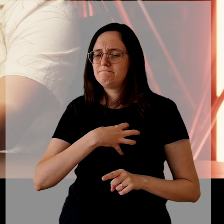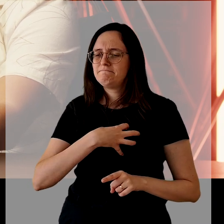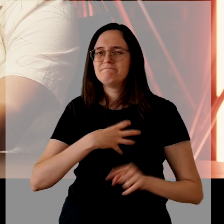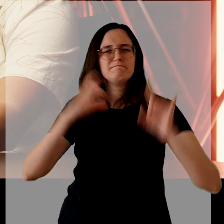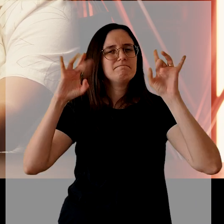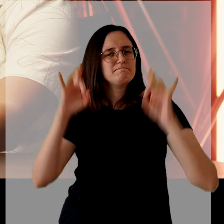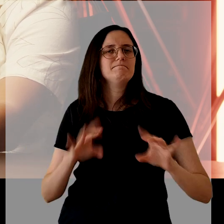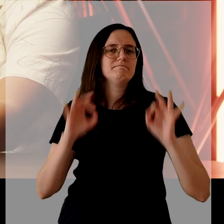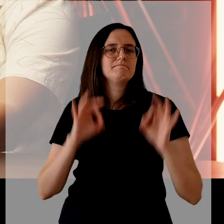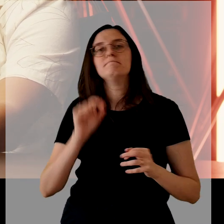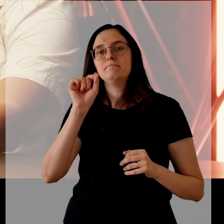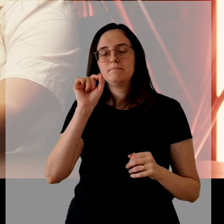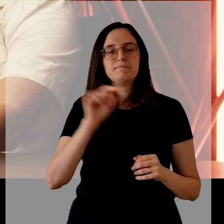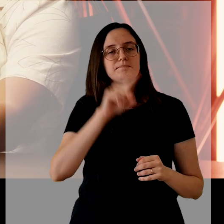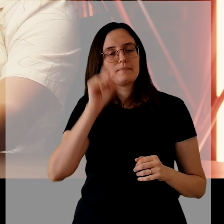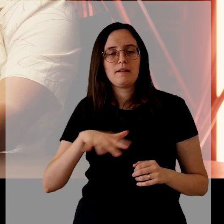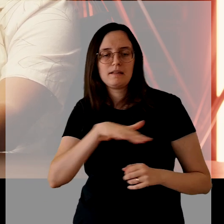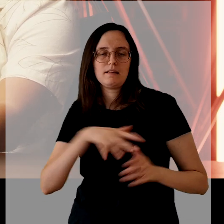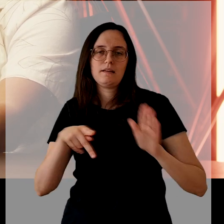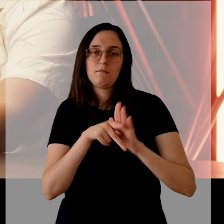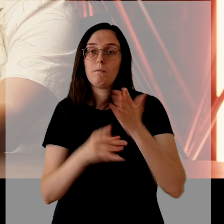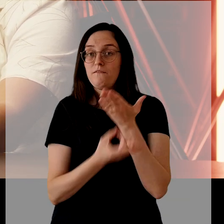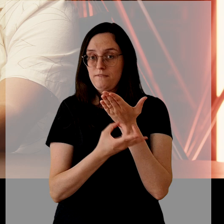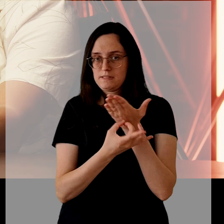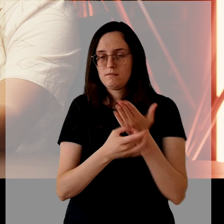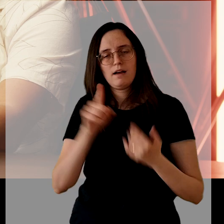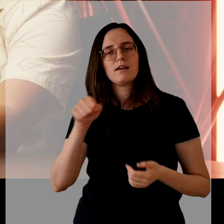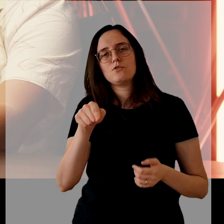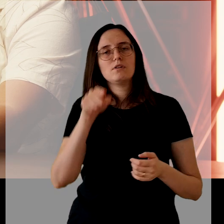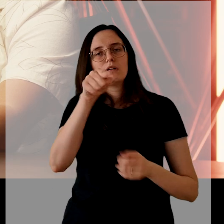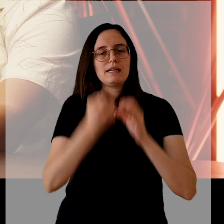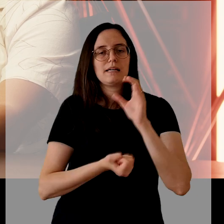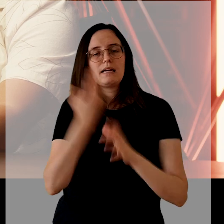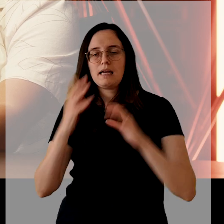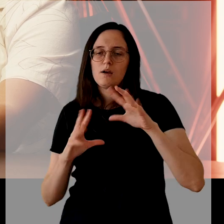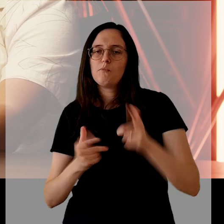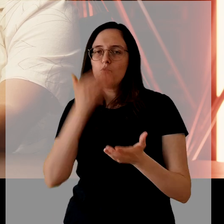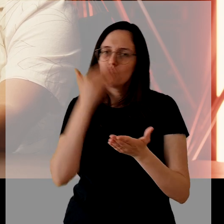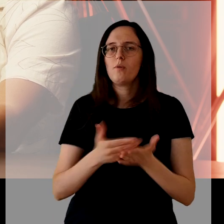muito especial em fazer ficção. Que é isso, é você criar um mundo